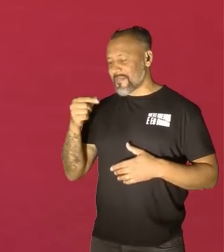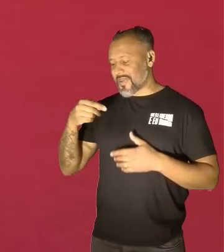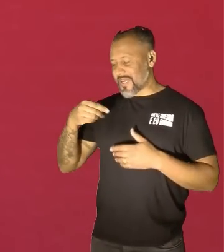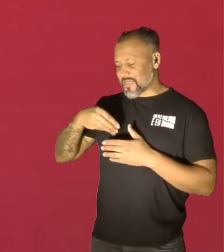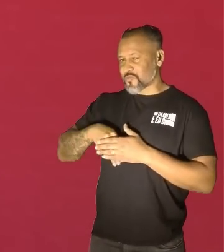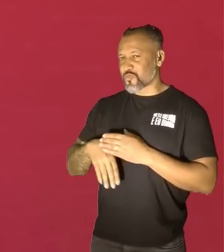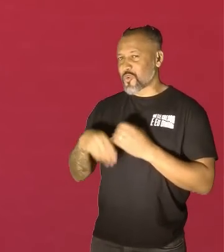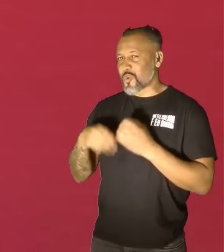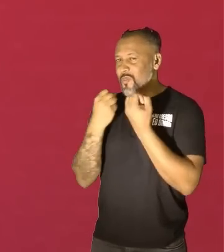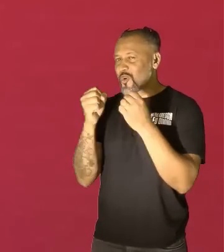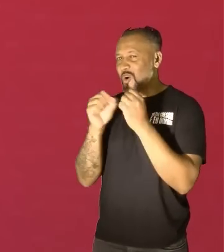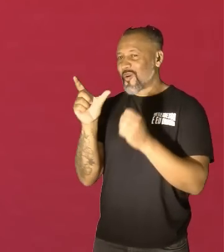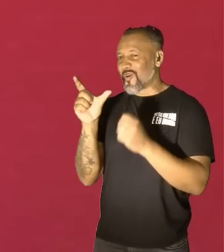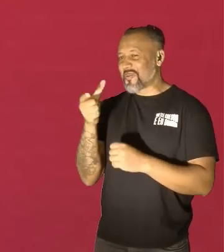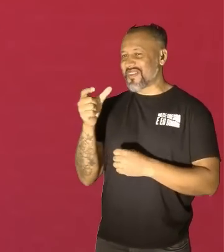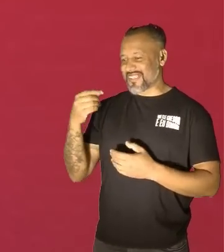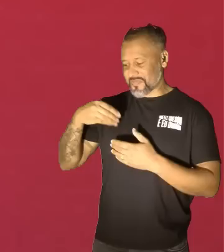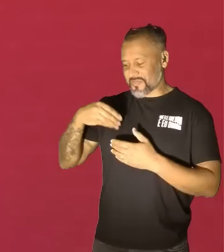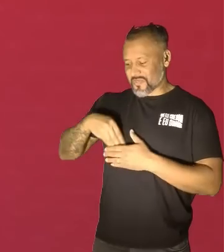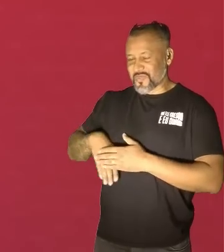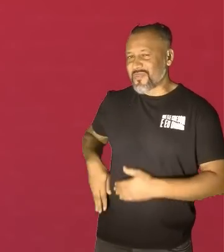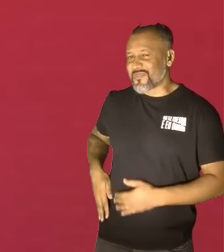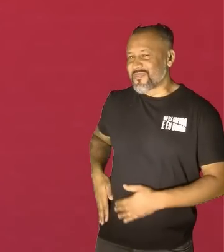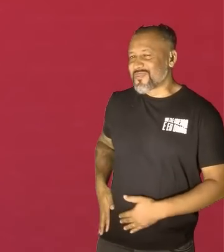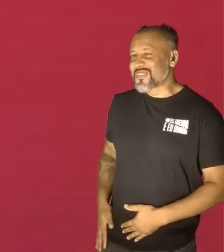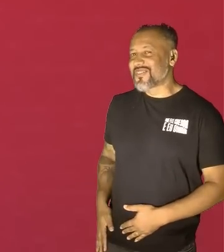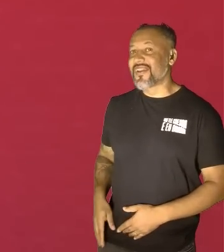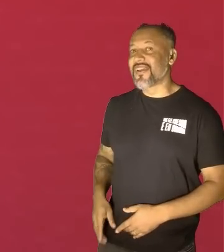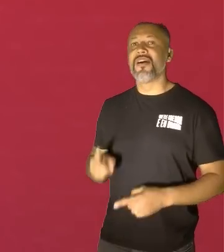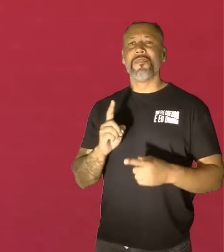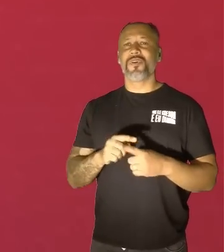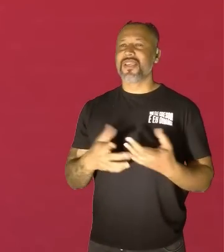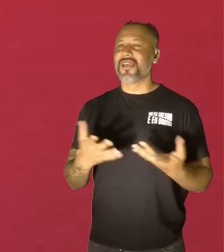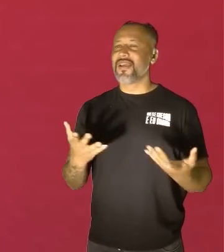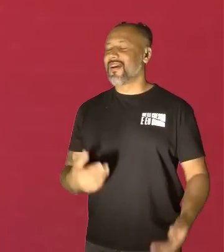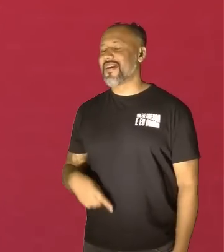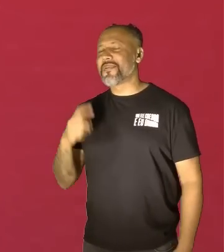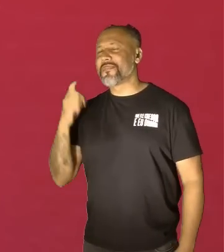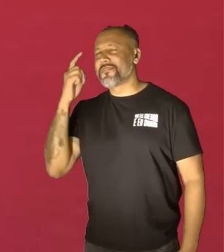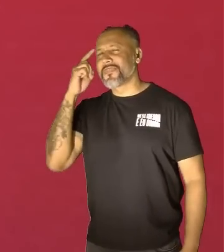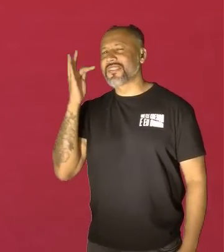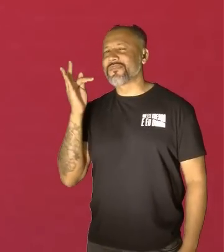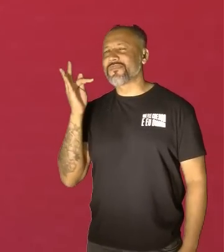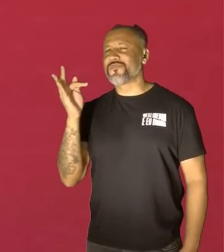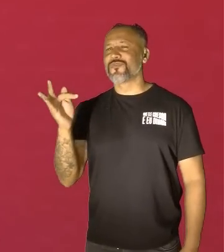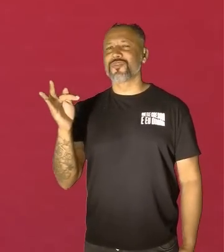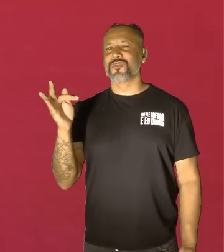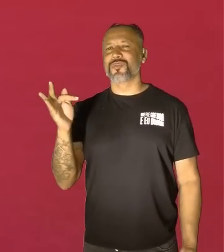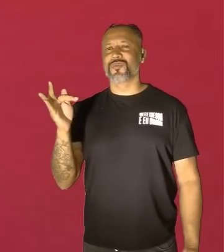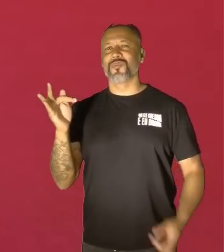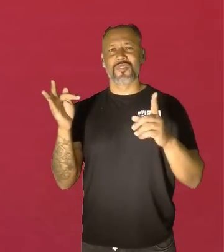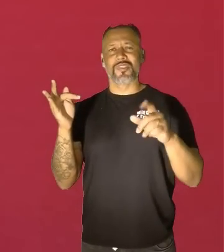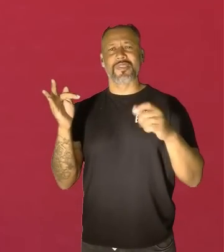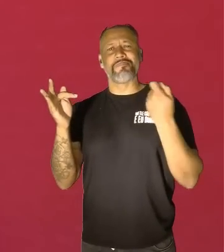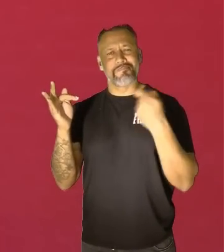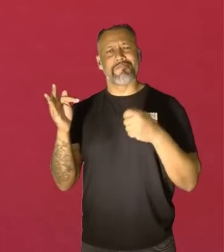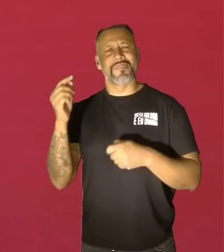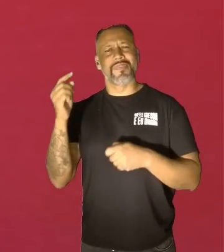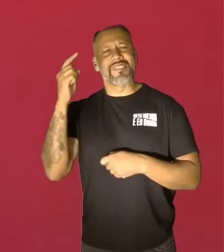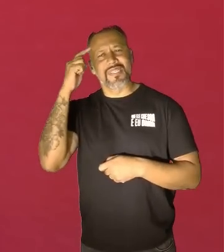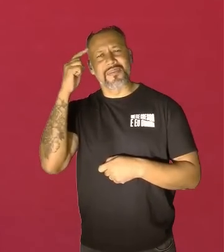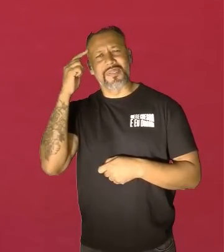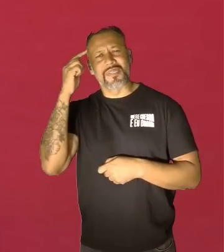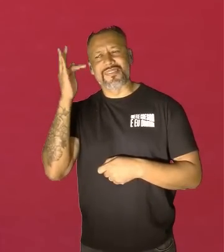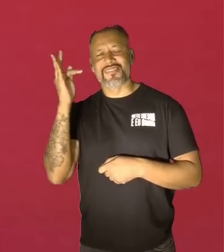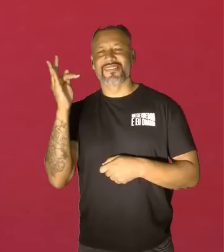em cima da hora. Porque você está se vestindo do seu futuro. Vista-se do seu